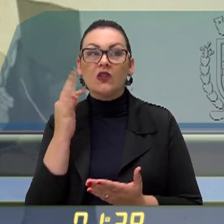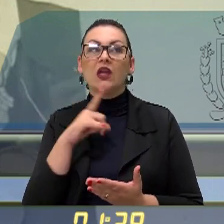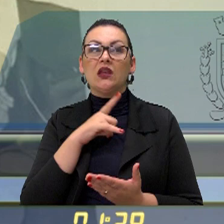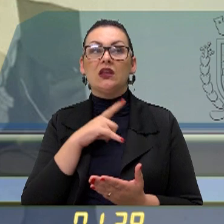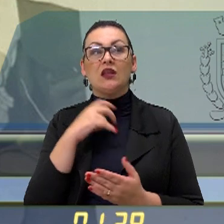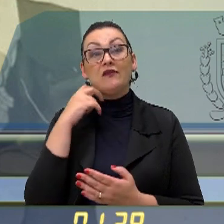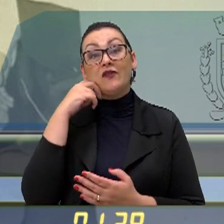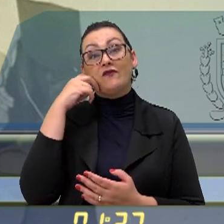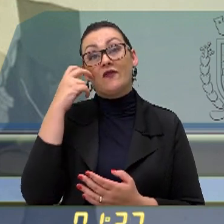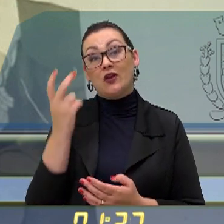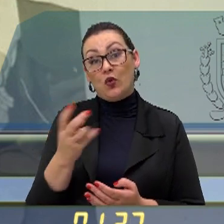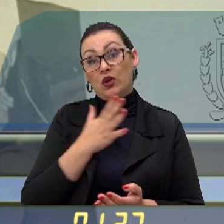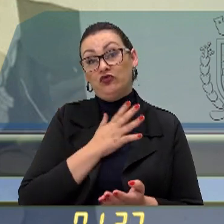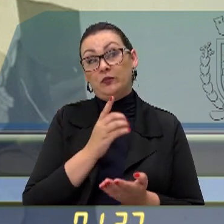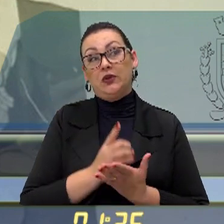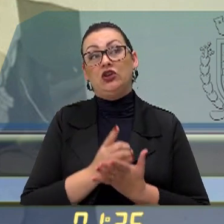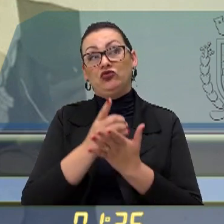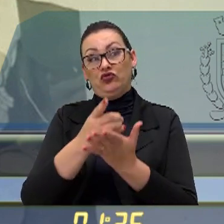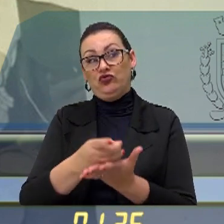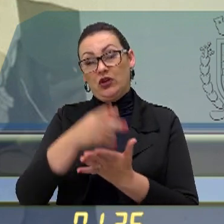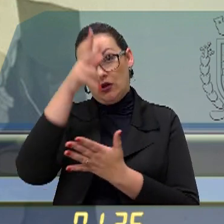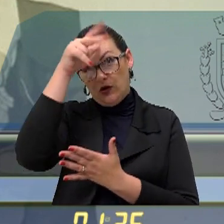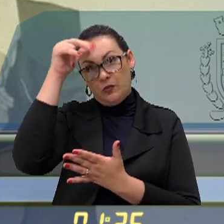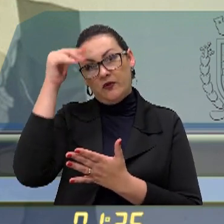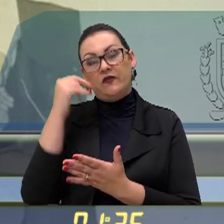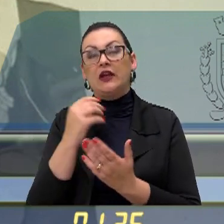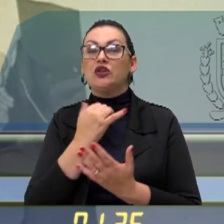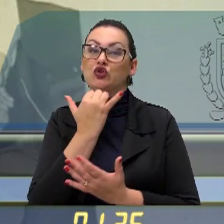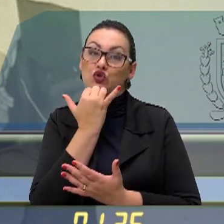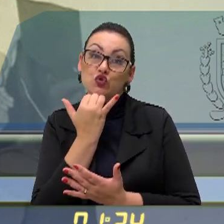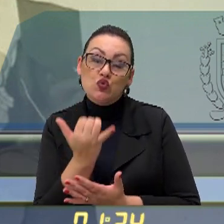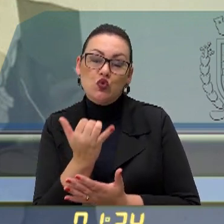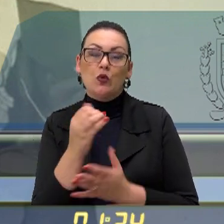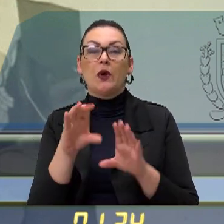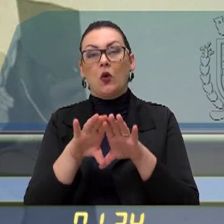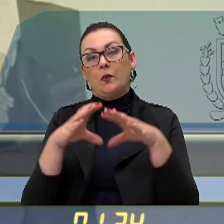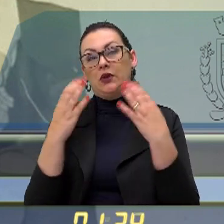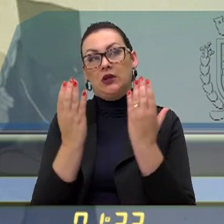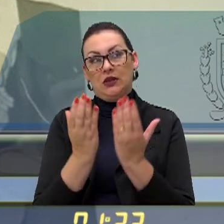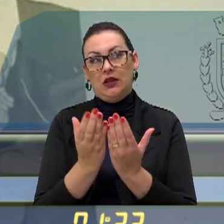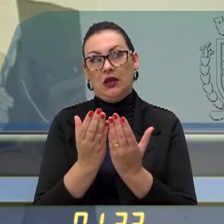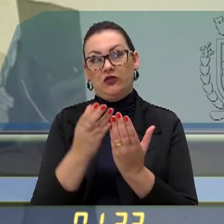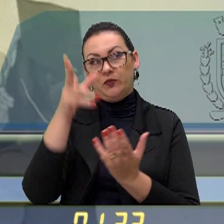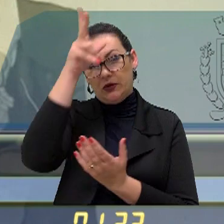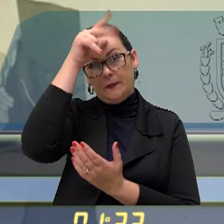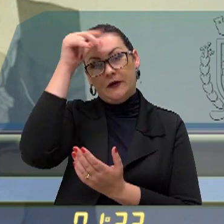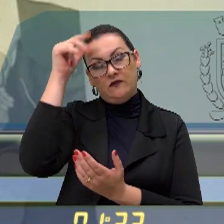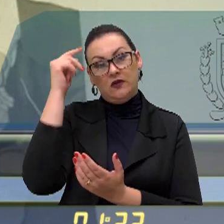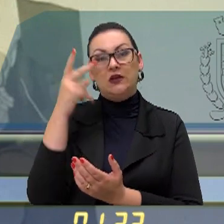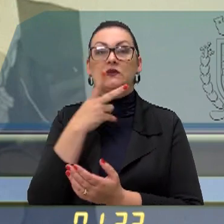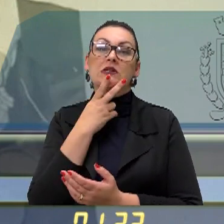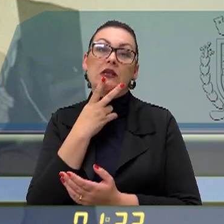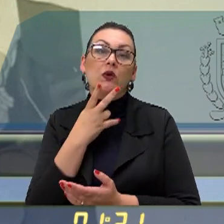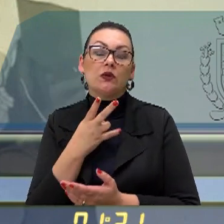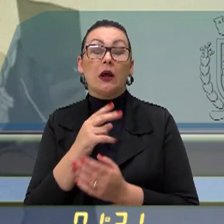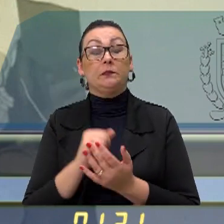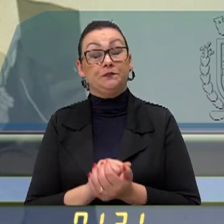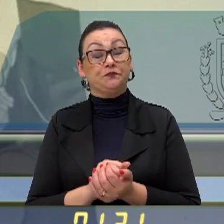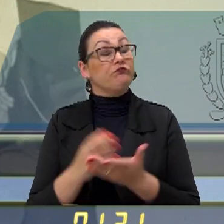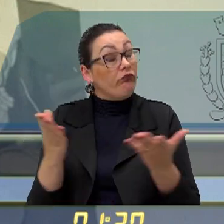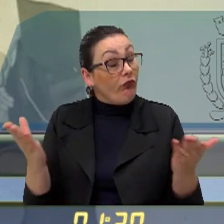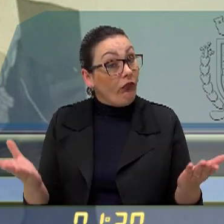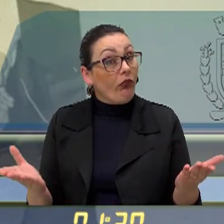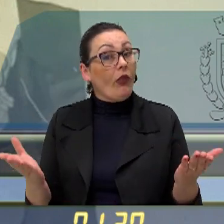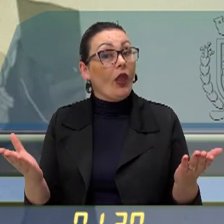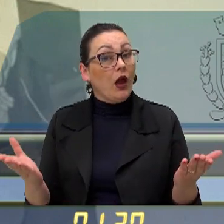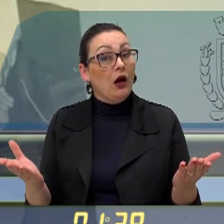me indicar como prefeito e pede desculpa para a comunidade que me indicou para prefeito de Santa Cruz. Agora, Priscila, eu quero dizer